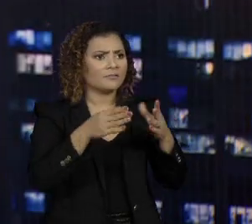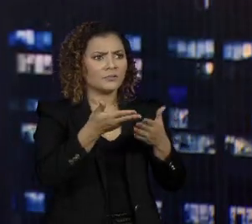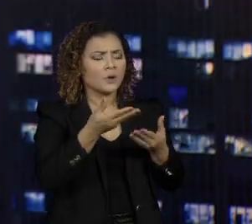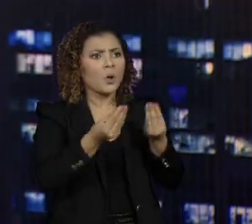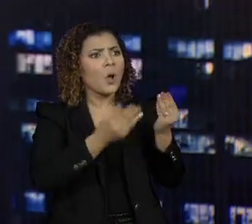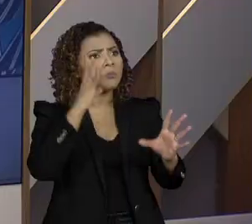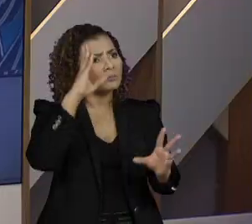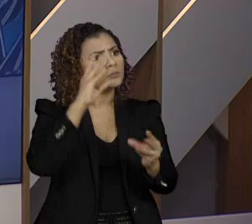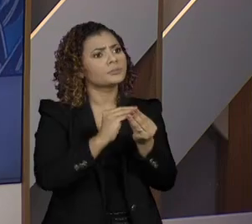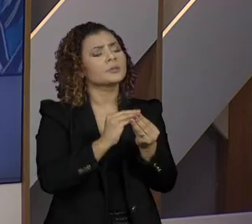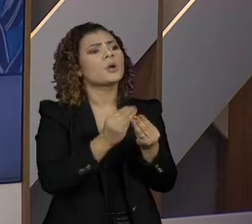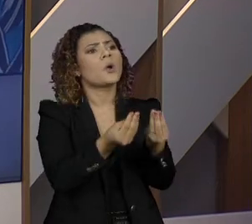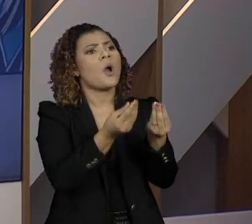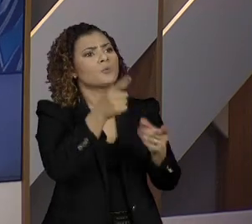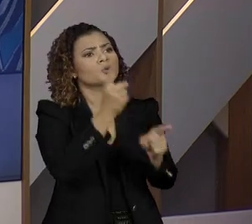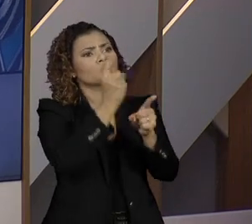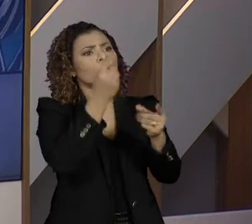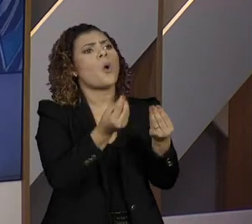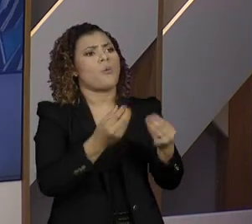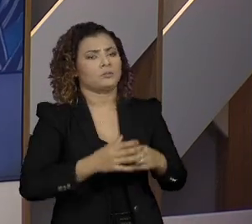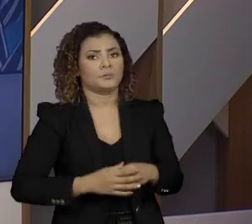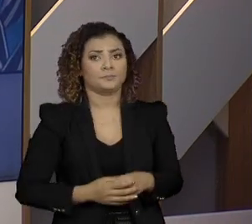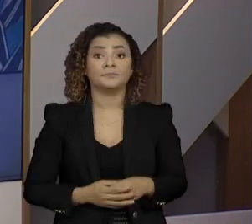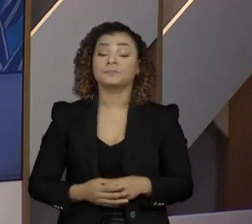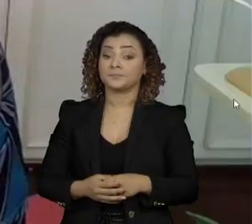nessa conclusão? Nós temos